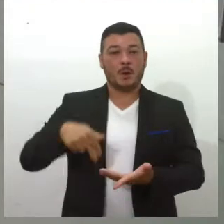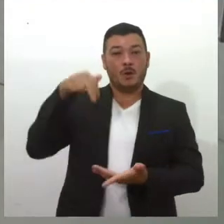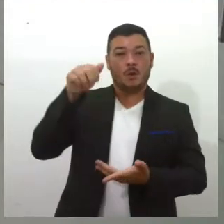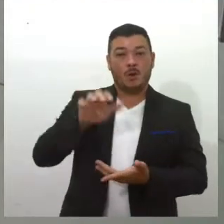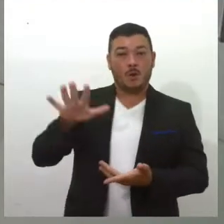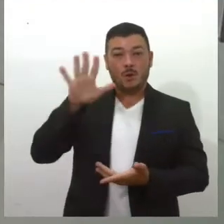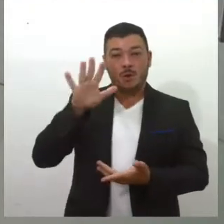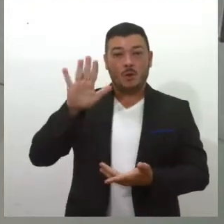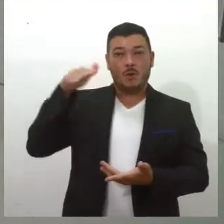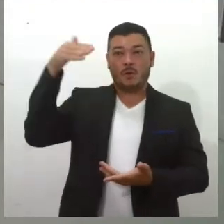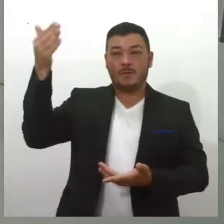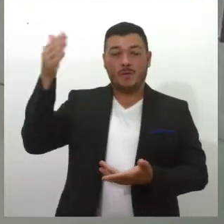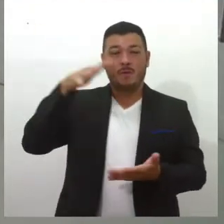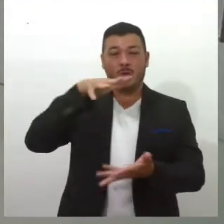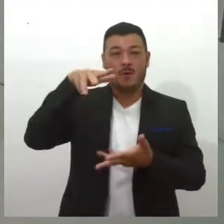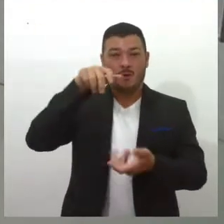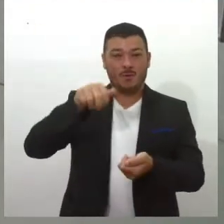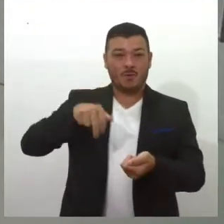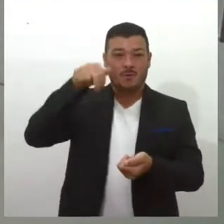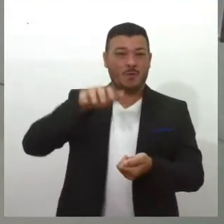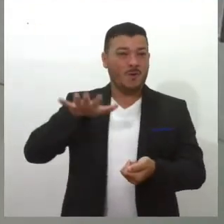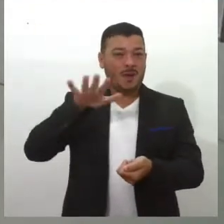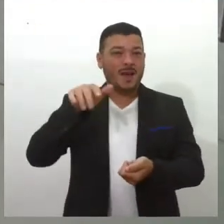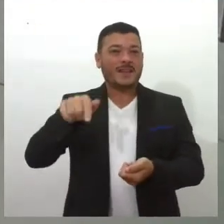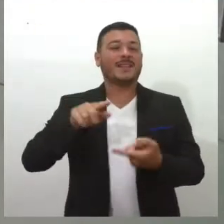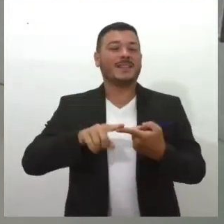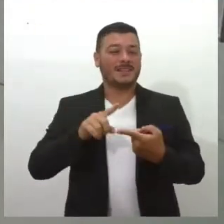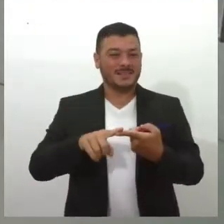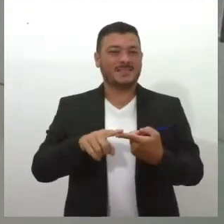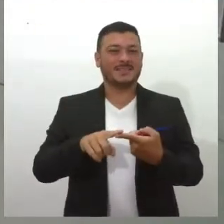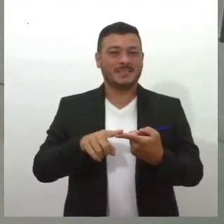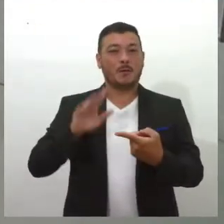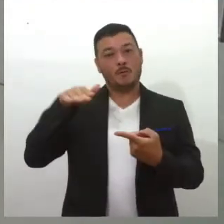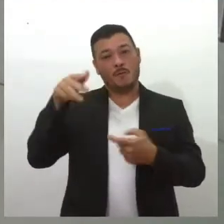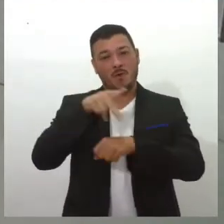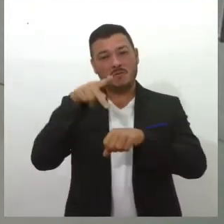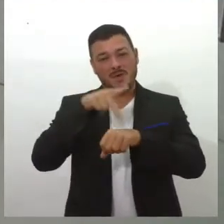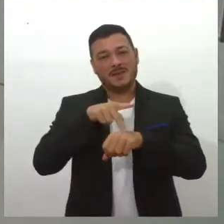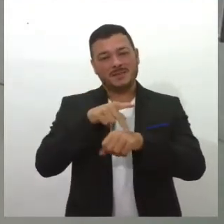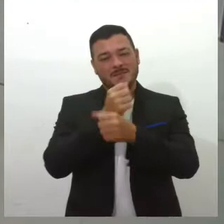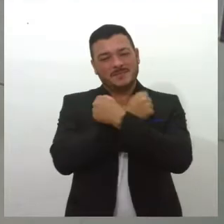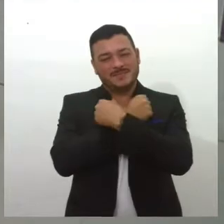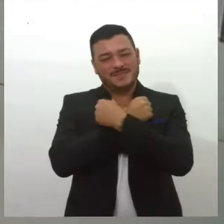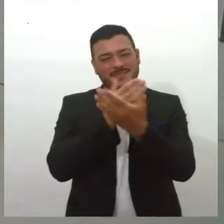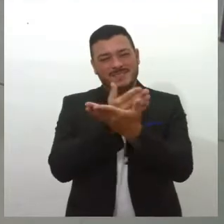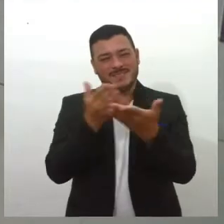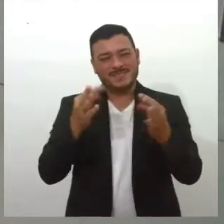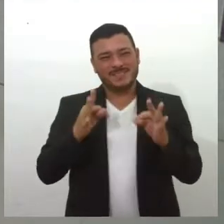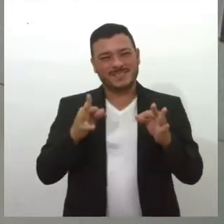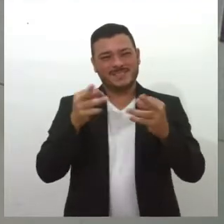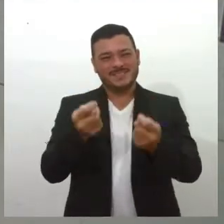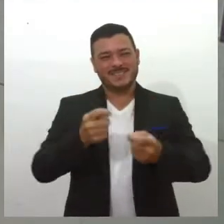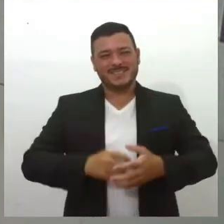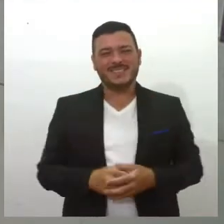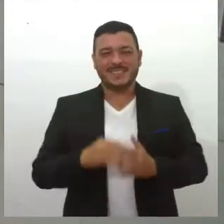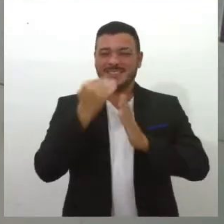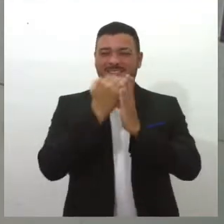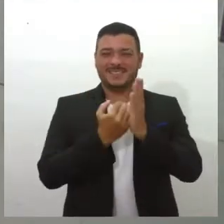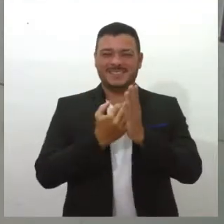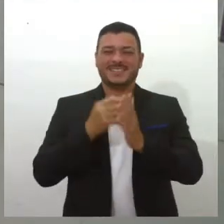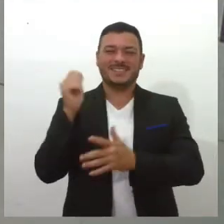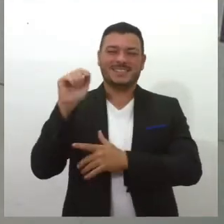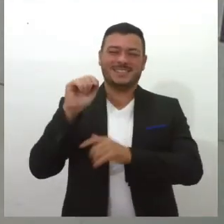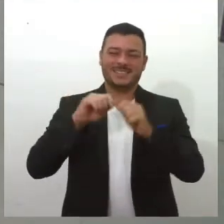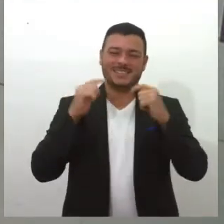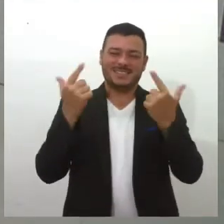estão fora do Nordeste, né? Estão no Sul, Sudeste ou fora do país, um grande abraço e continue acompanhando a programação da TV Alese, né,